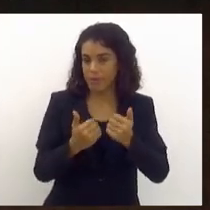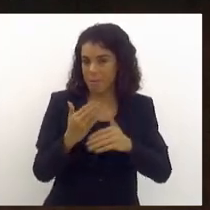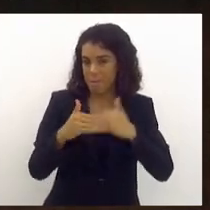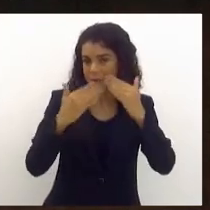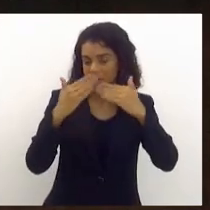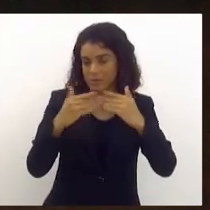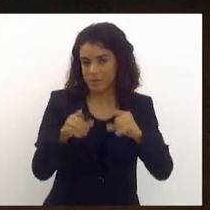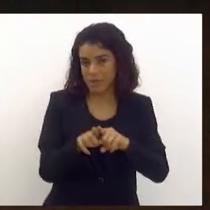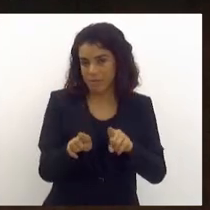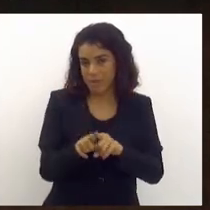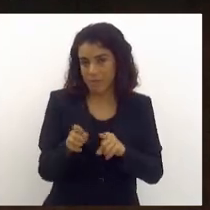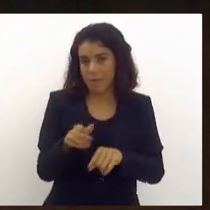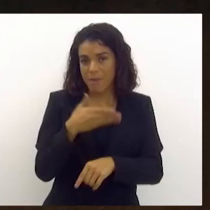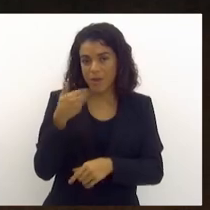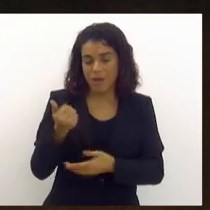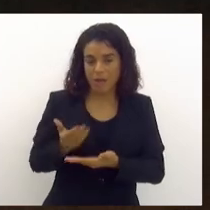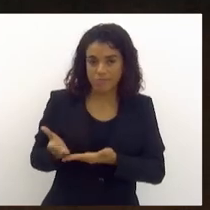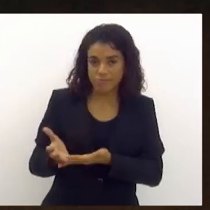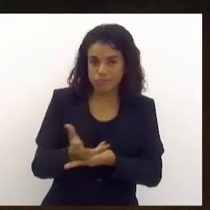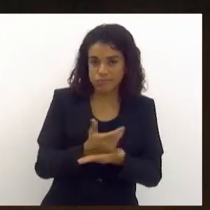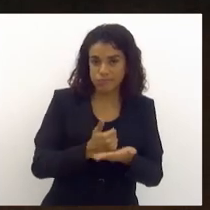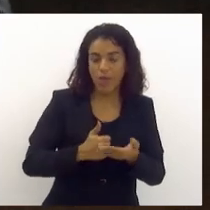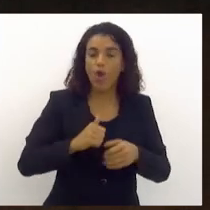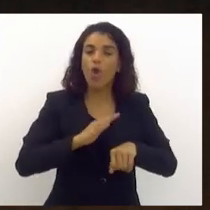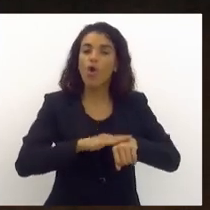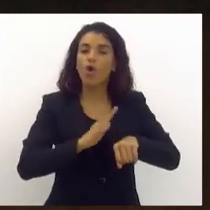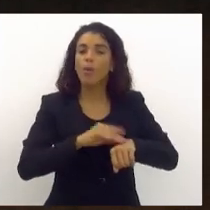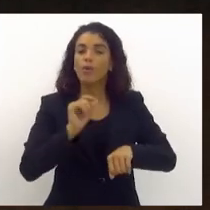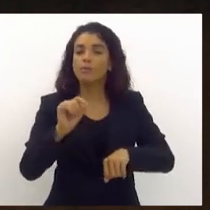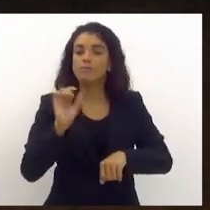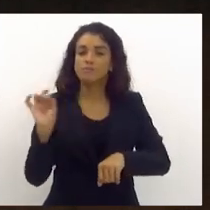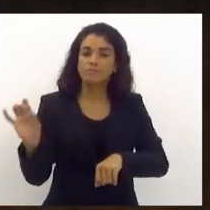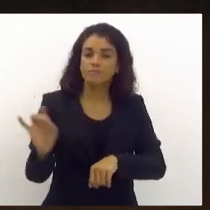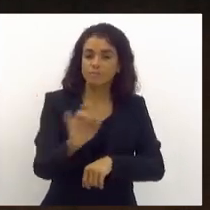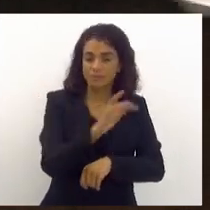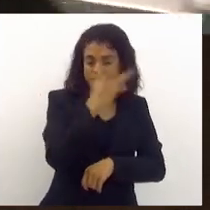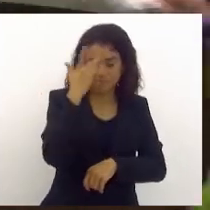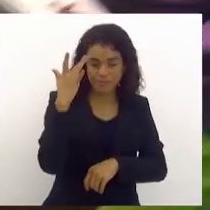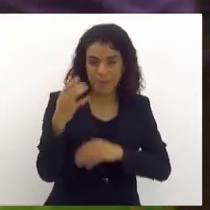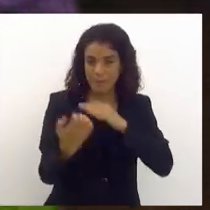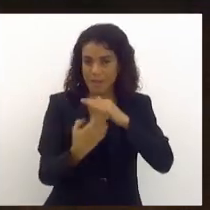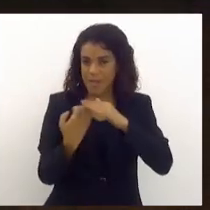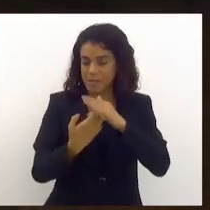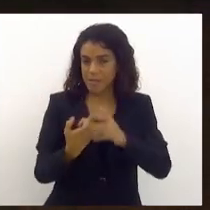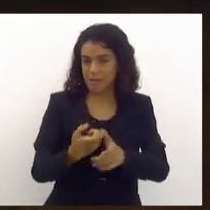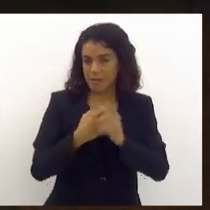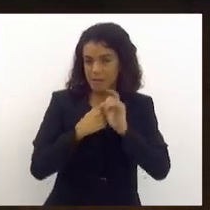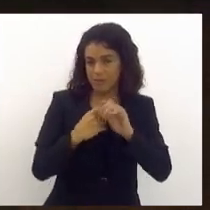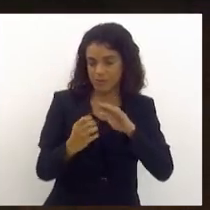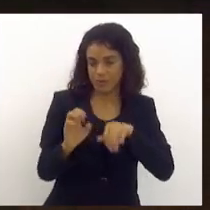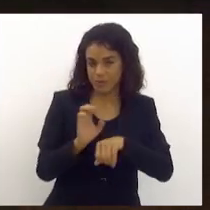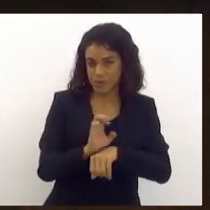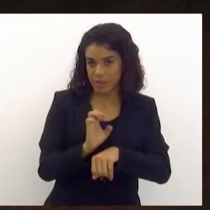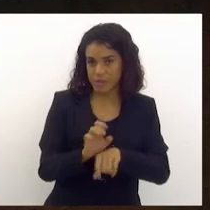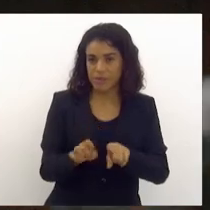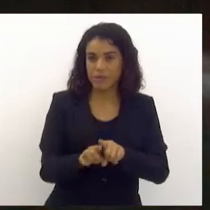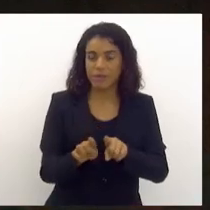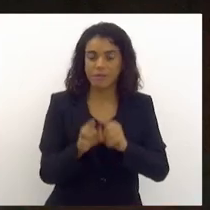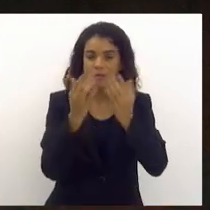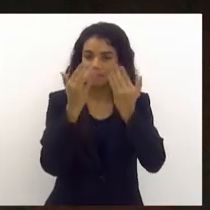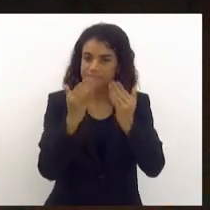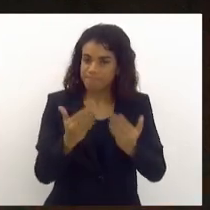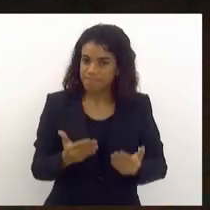conseguir aumentar a sua arrecadação, cobrando de quem deve ao Estado. Vamos fazer uma revisão do processo de